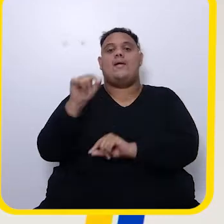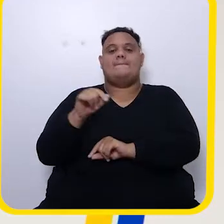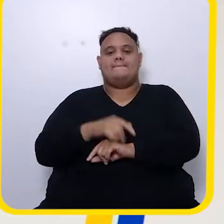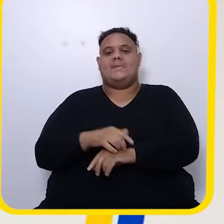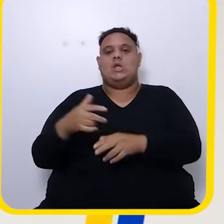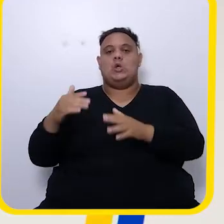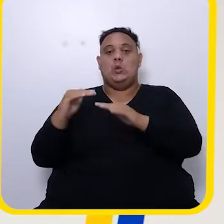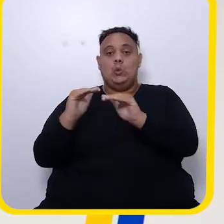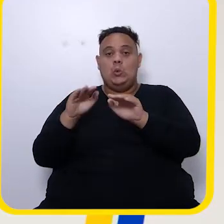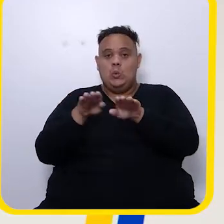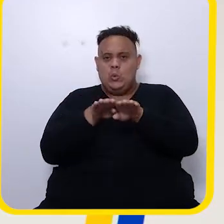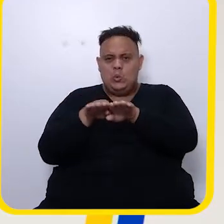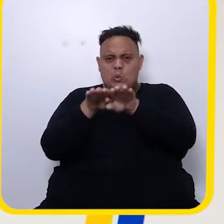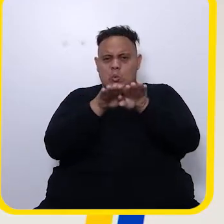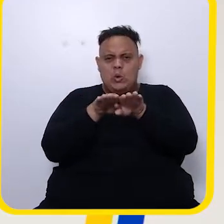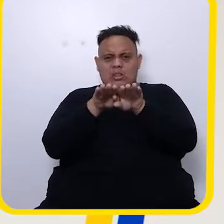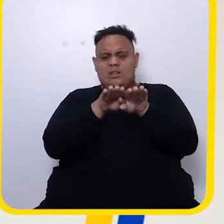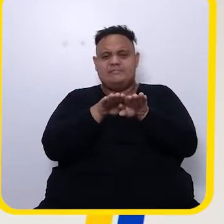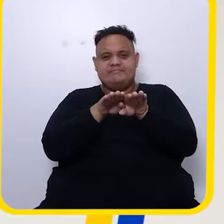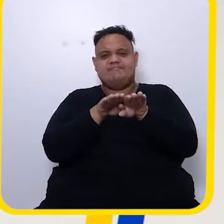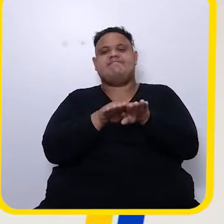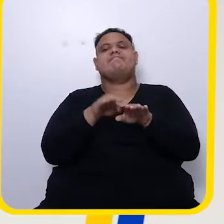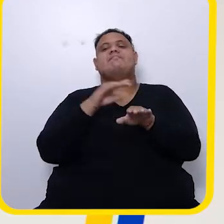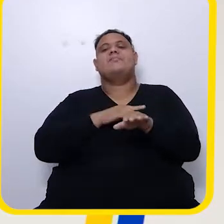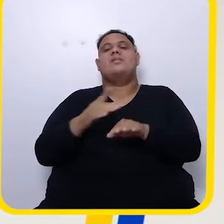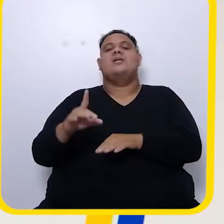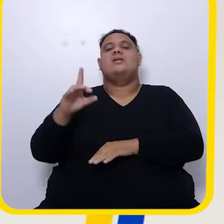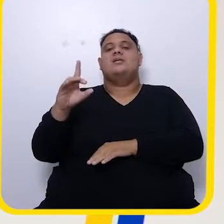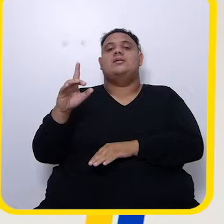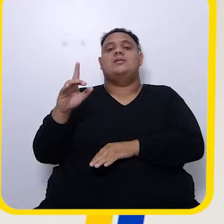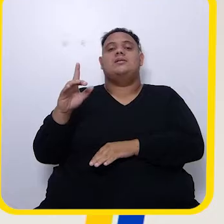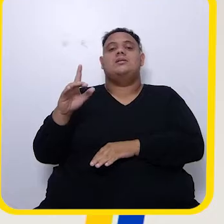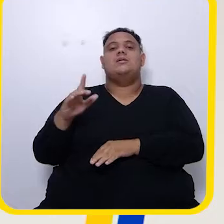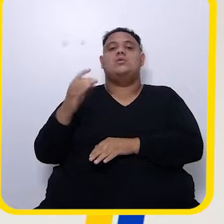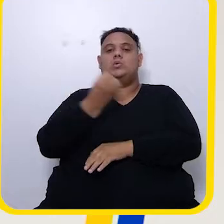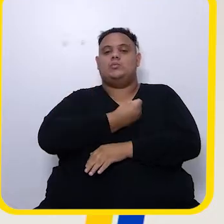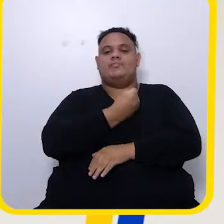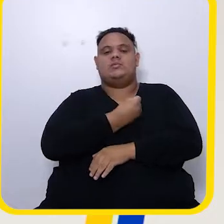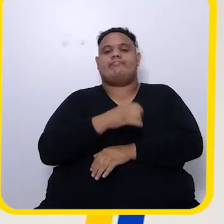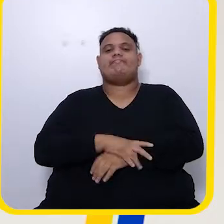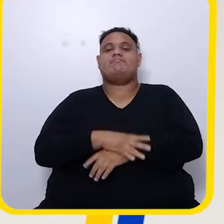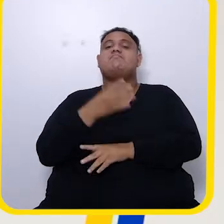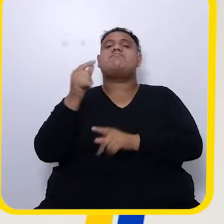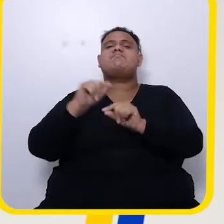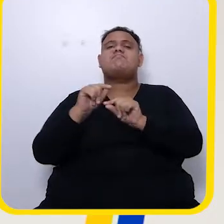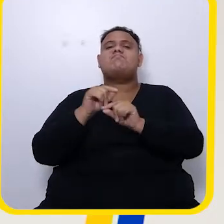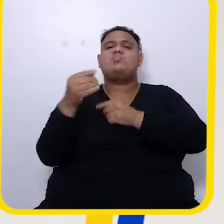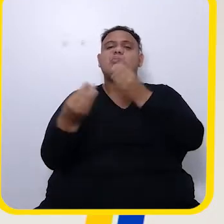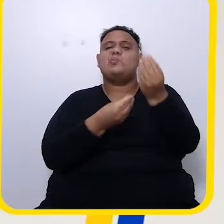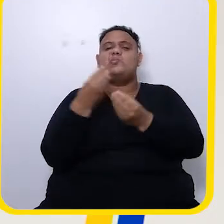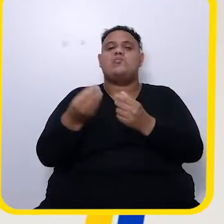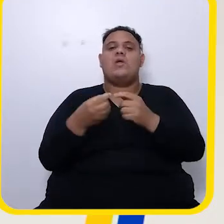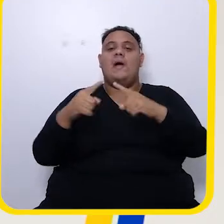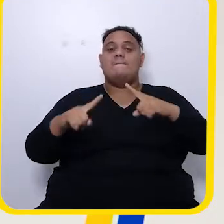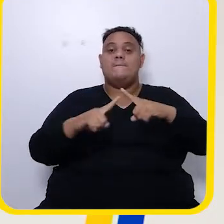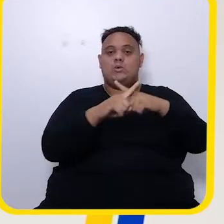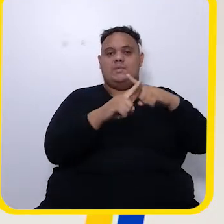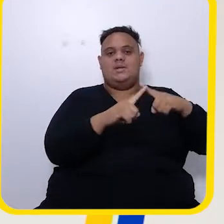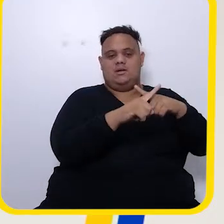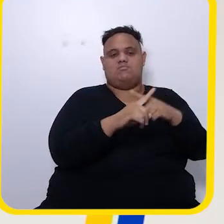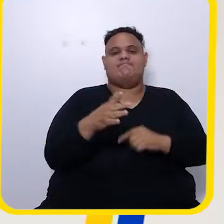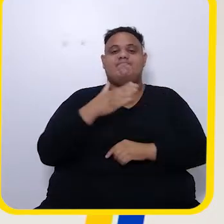vamos igualar esses denominadores. E a gente pode fazer isso simplesmente multiplicando eles. Então, os meus